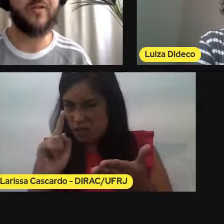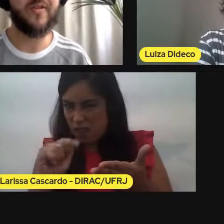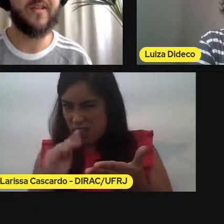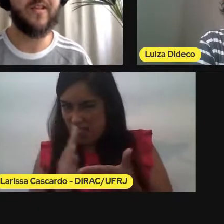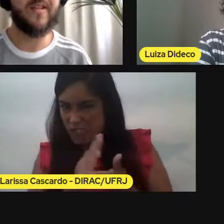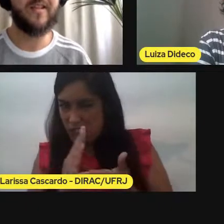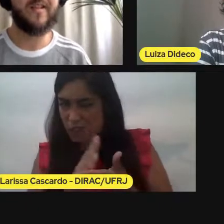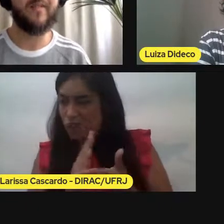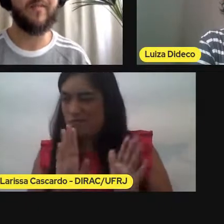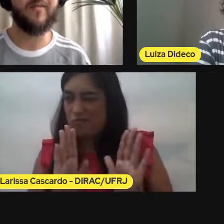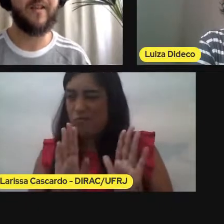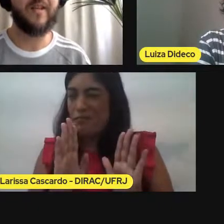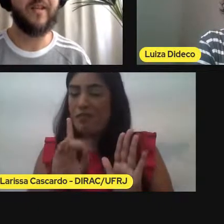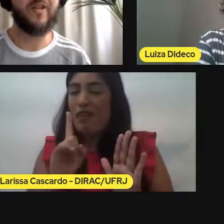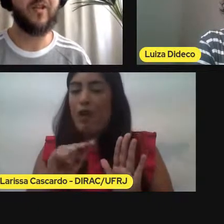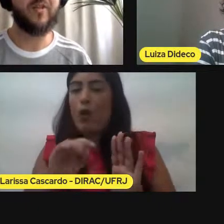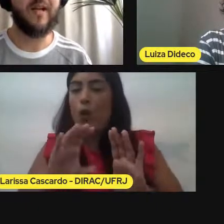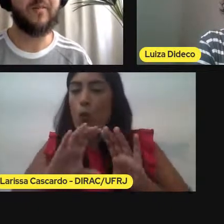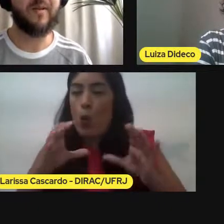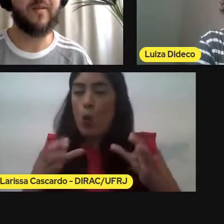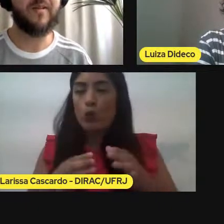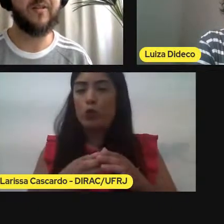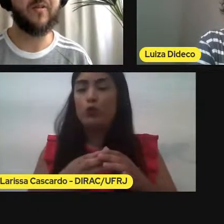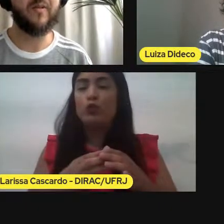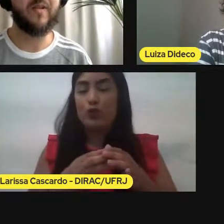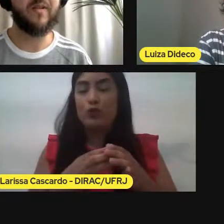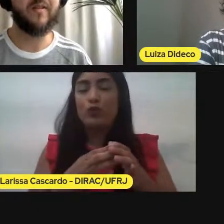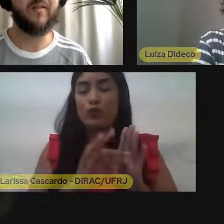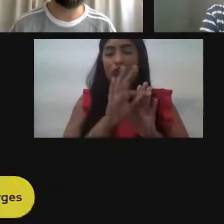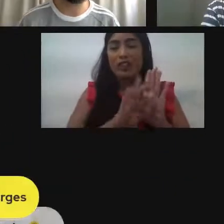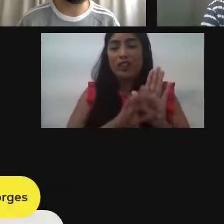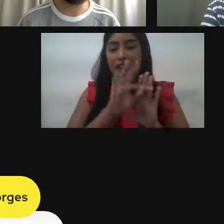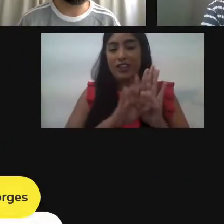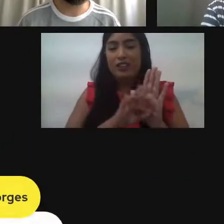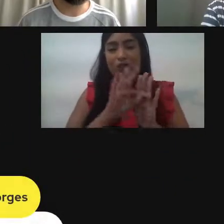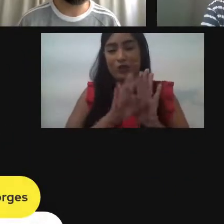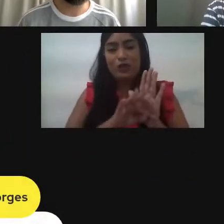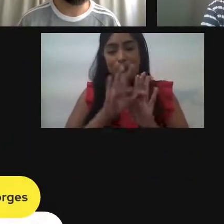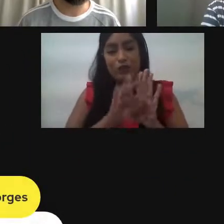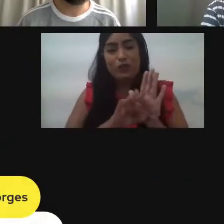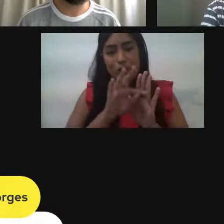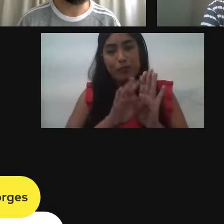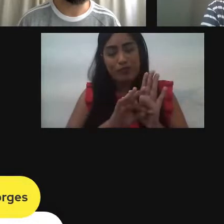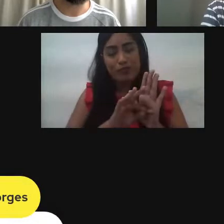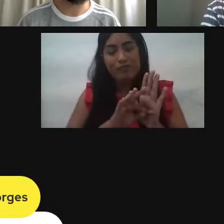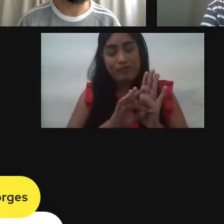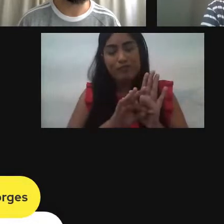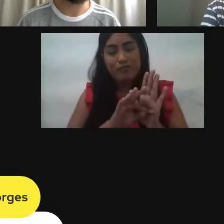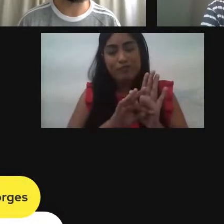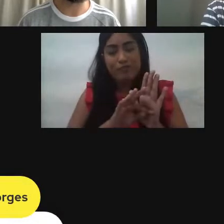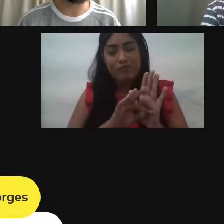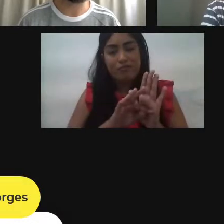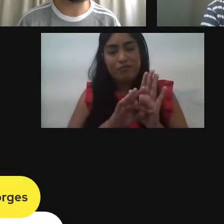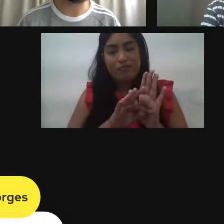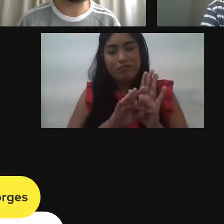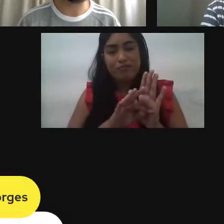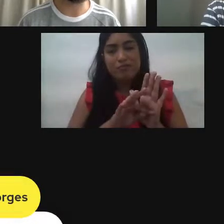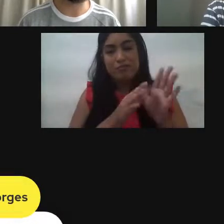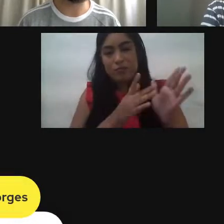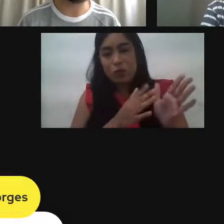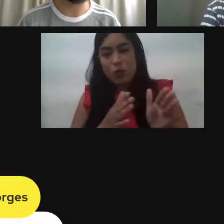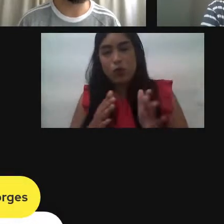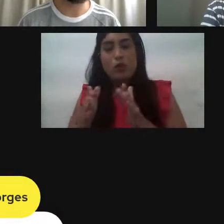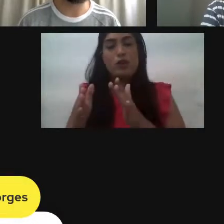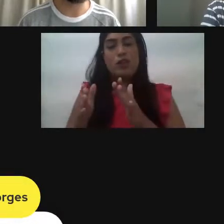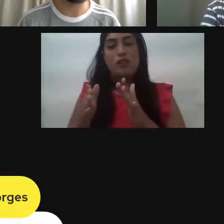de textos que foi intitulado pelos editores ao longo do tempo